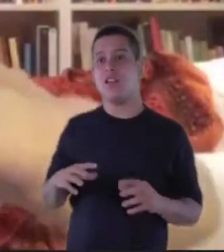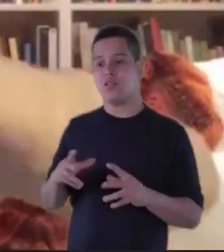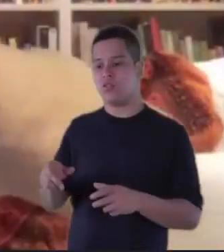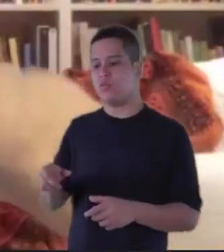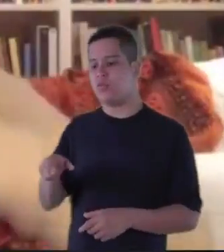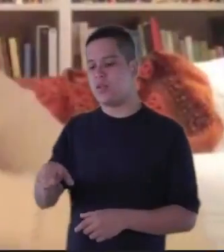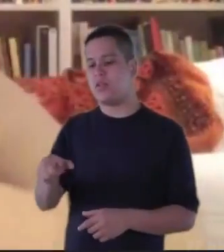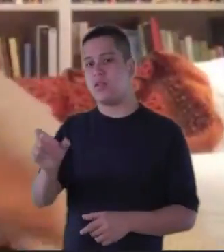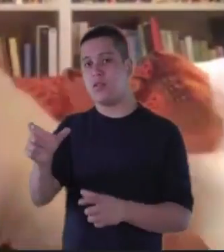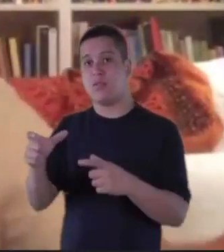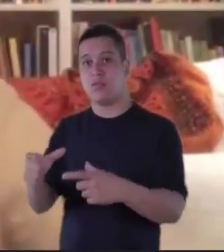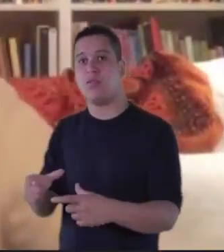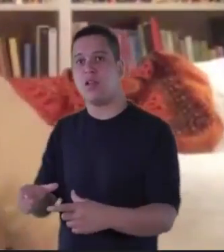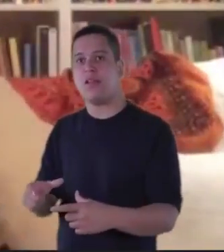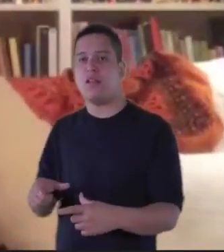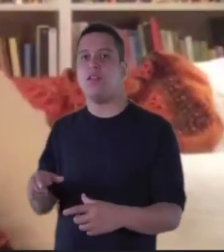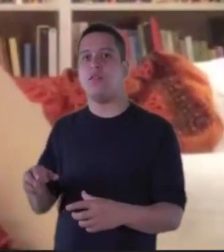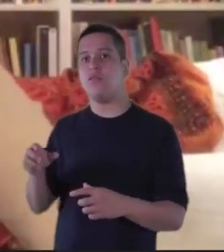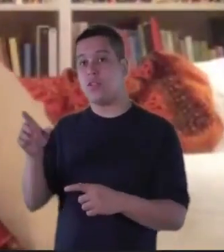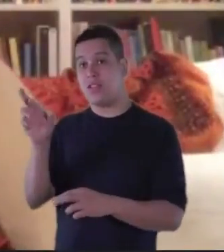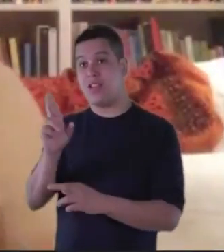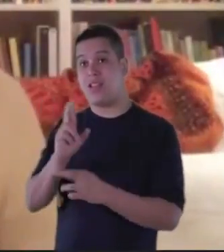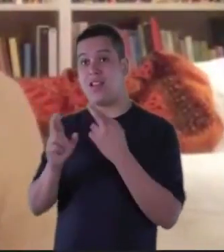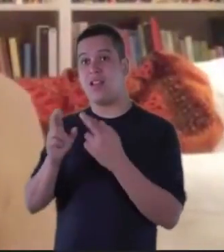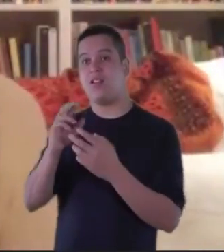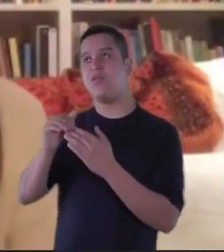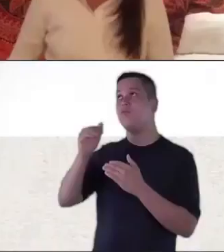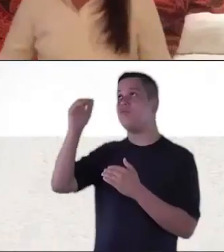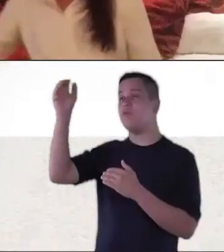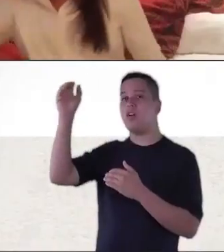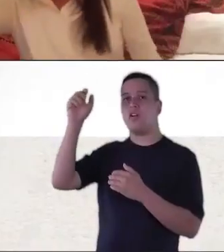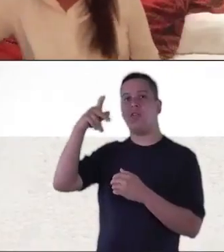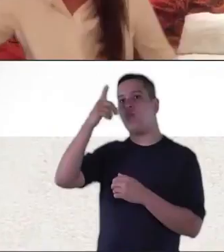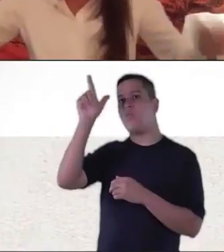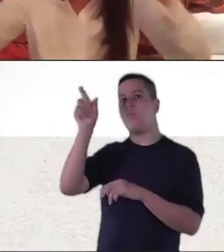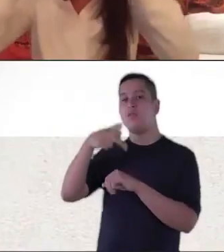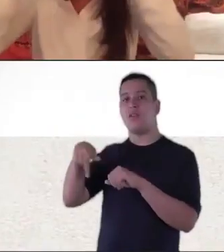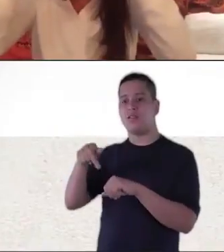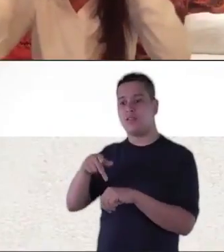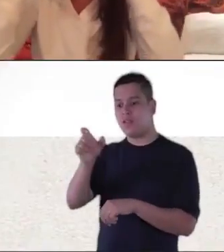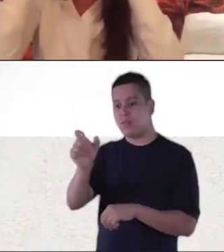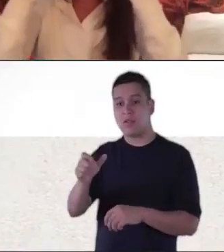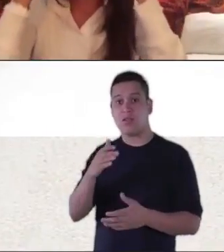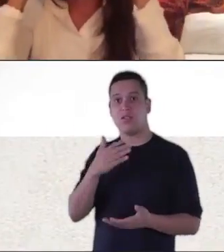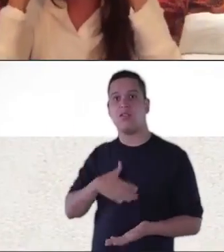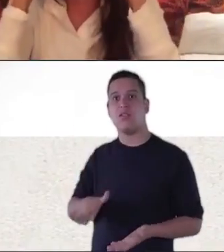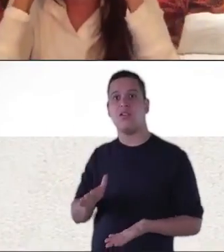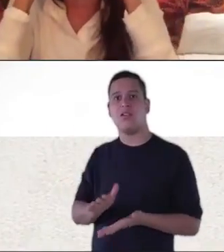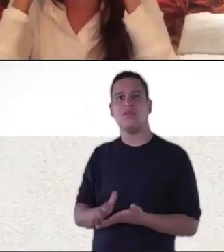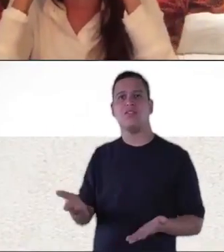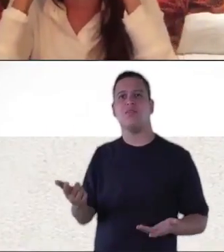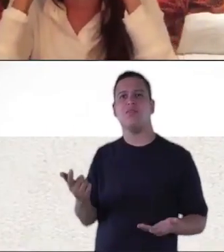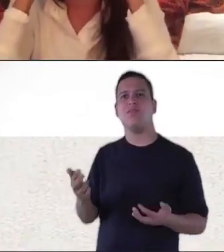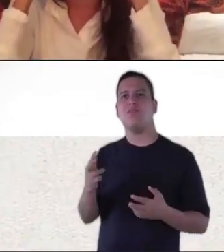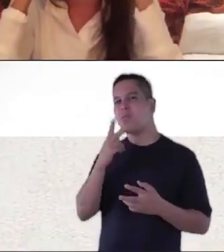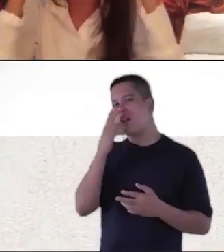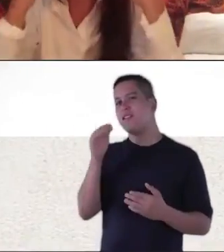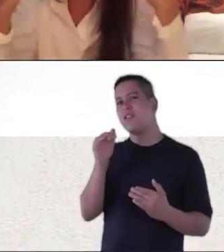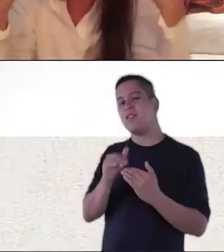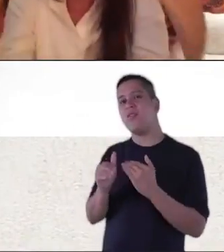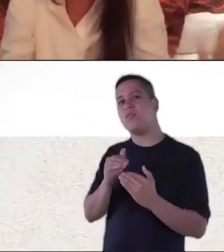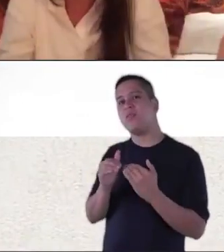que coloca o Brasil como pária no mundo, e na educação. É assustador, assim,